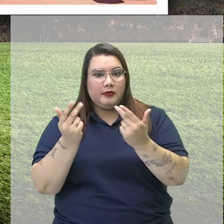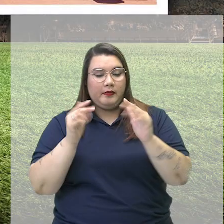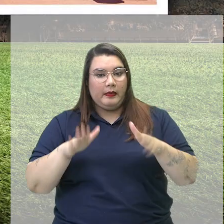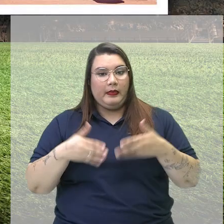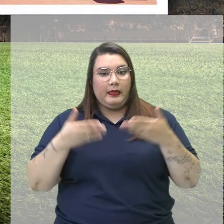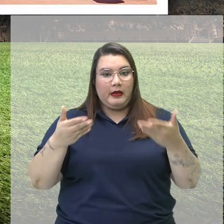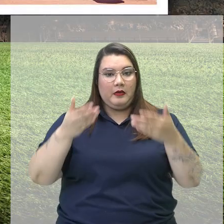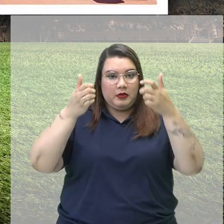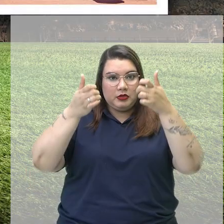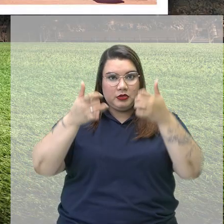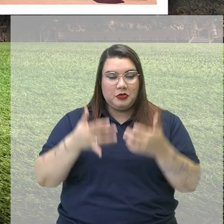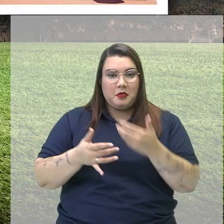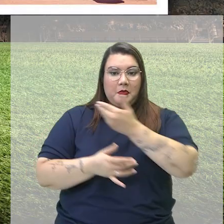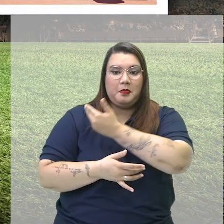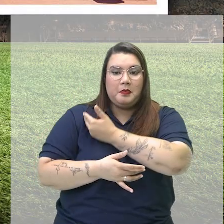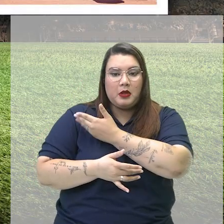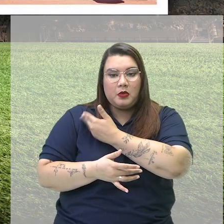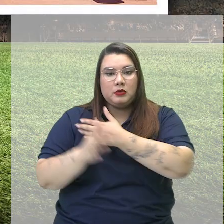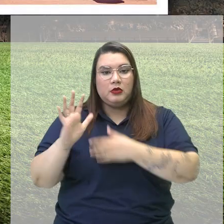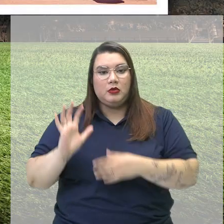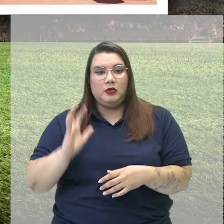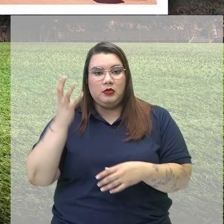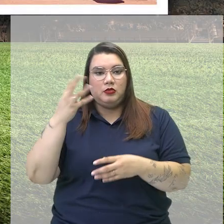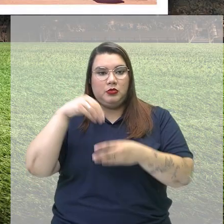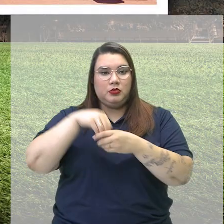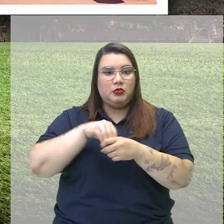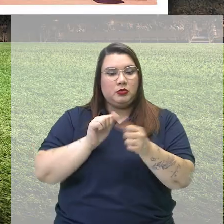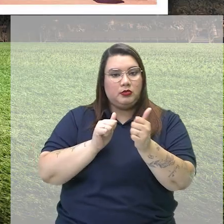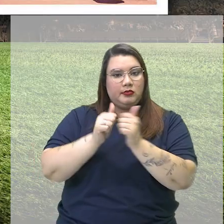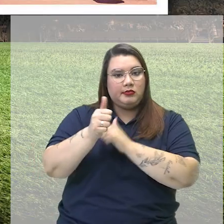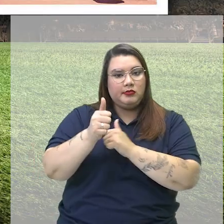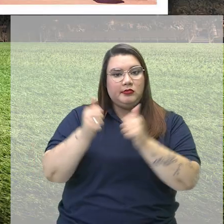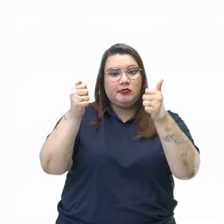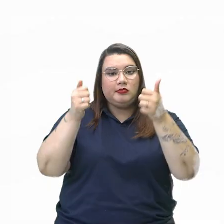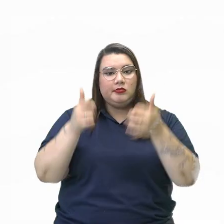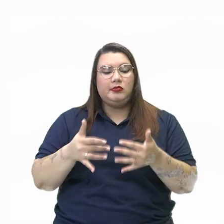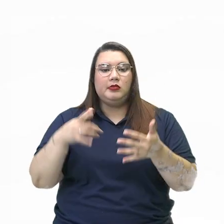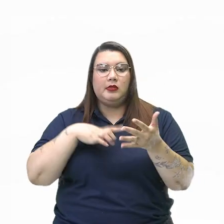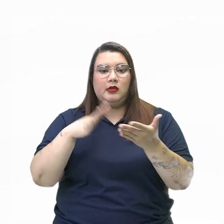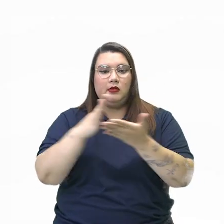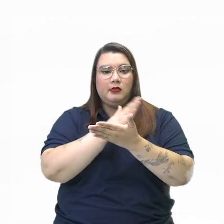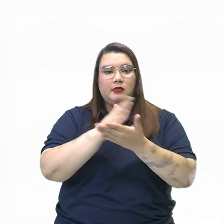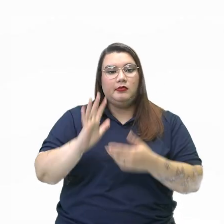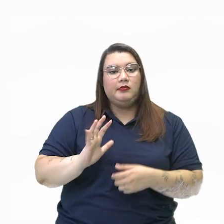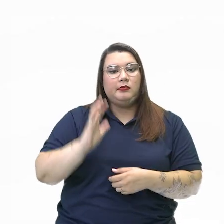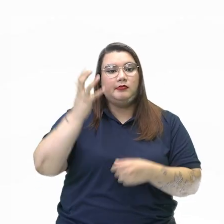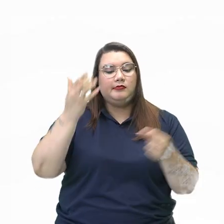de preconceito acontecendo dentro do esporte, a gente tem algumas situações